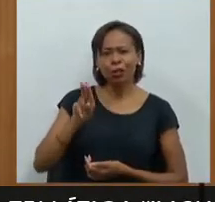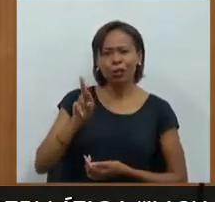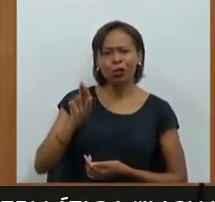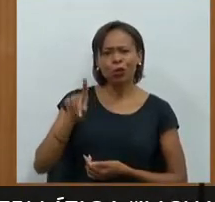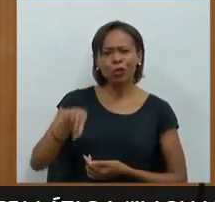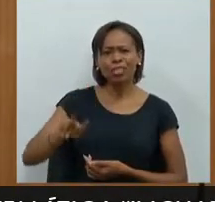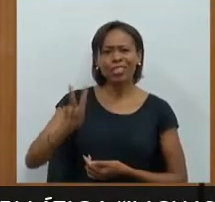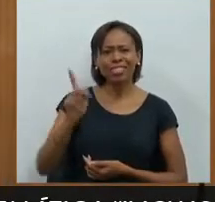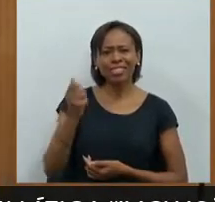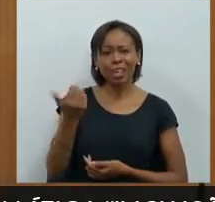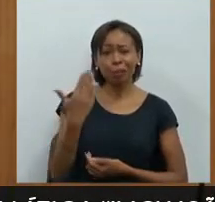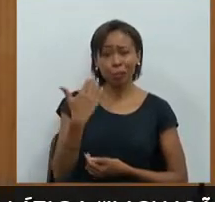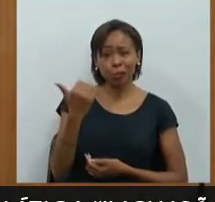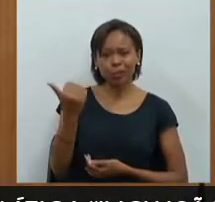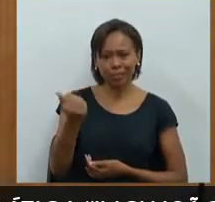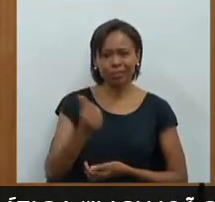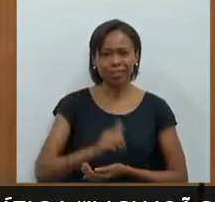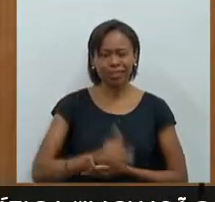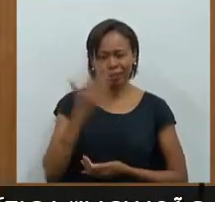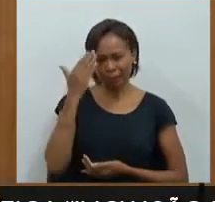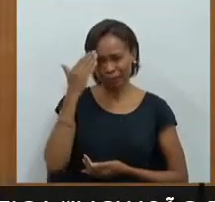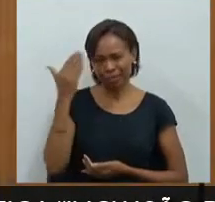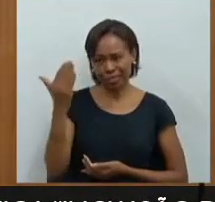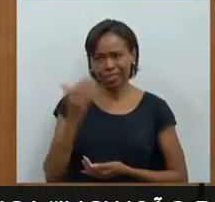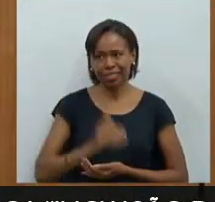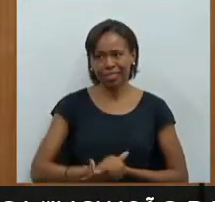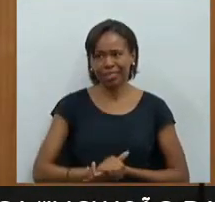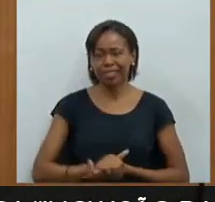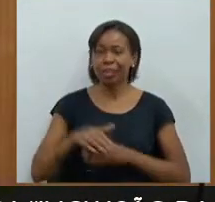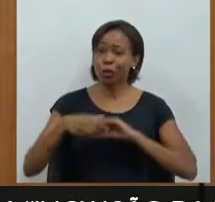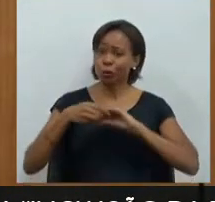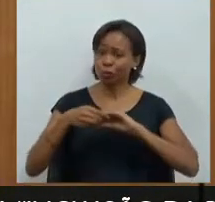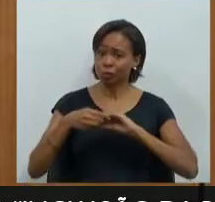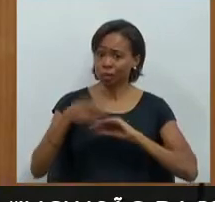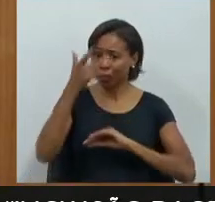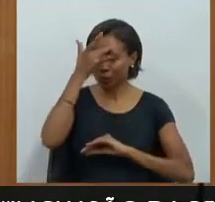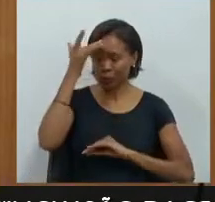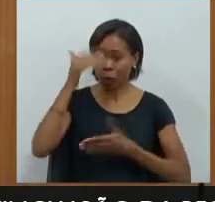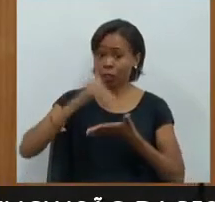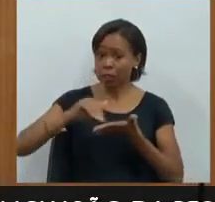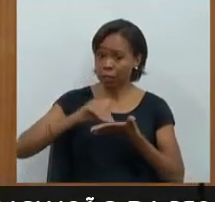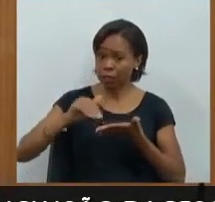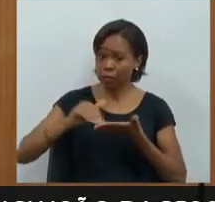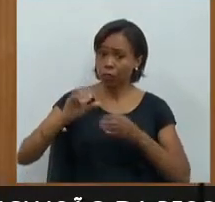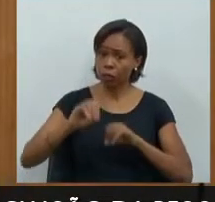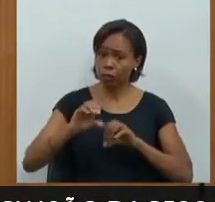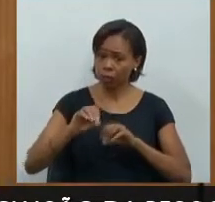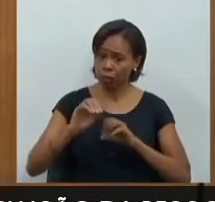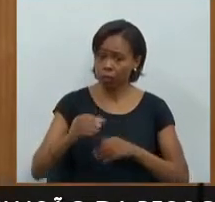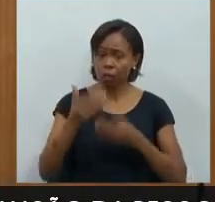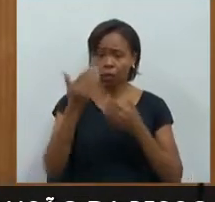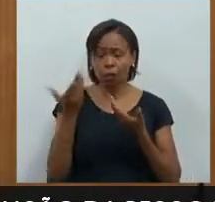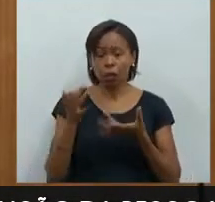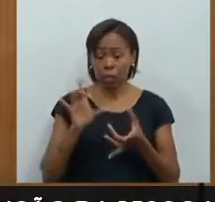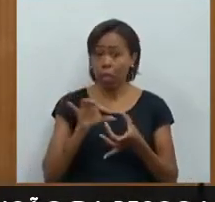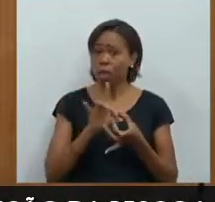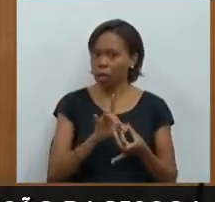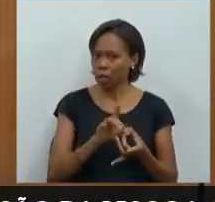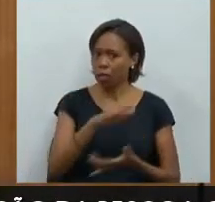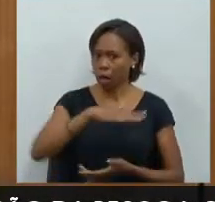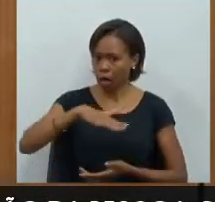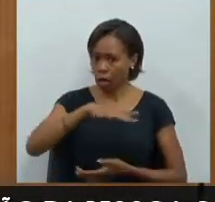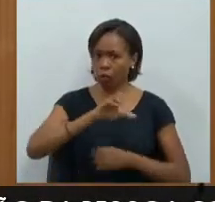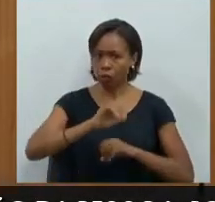chamou. Obrigado, quero cumprimentar também o pessoal da Secretaria de Educação, o pessoal ligado à educação, a todos aqui